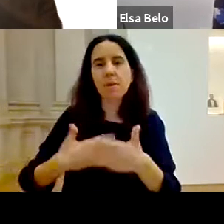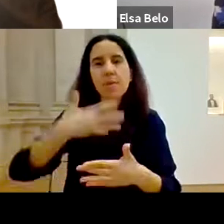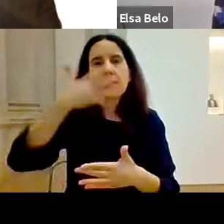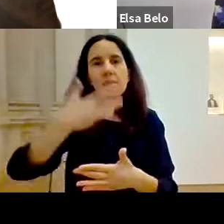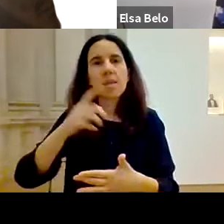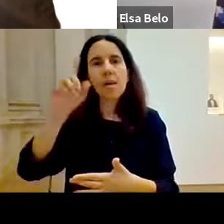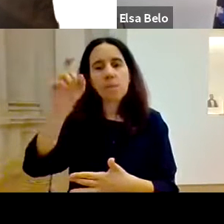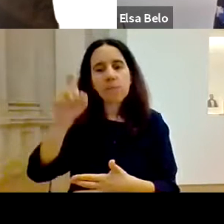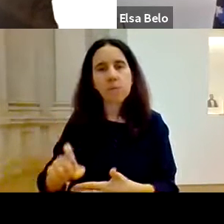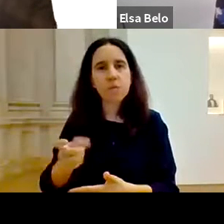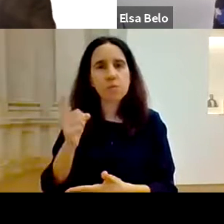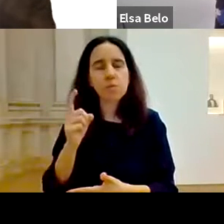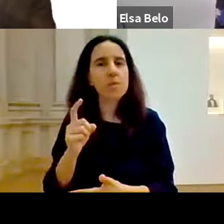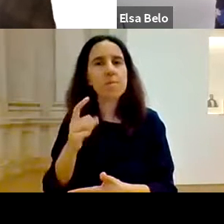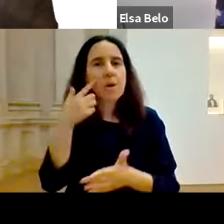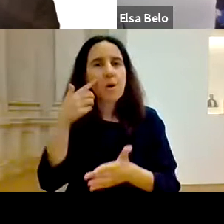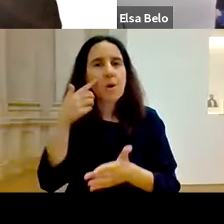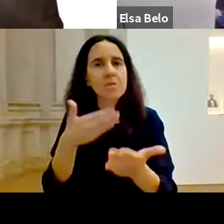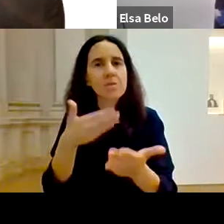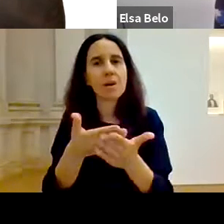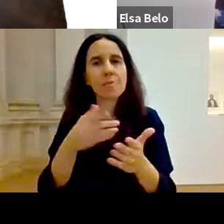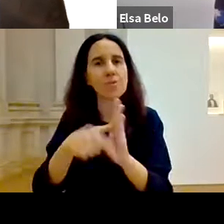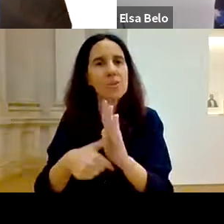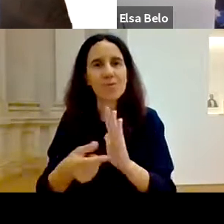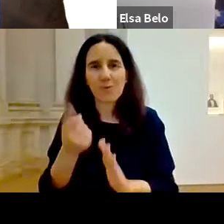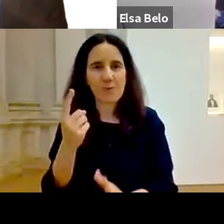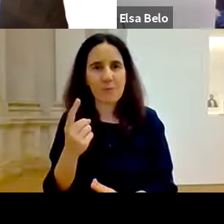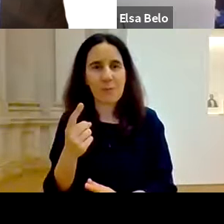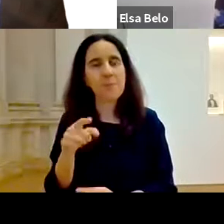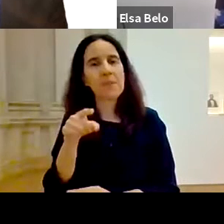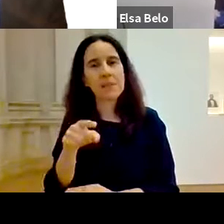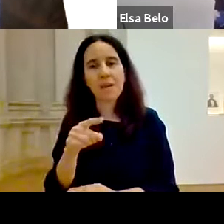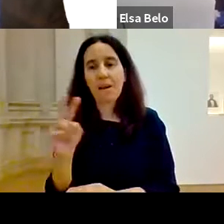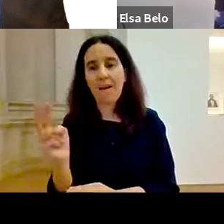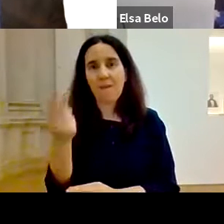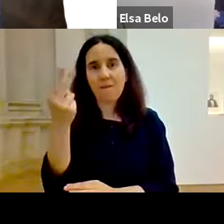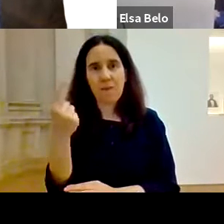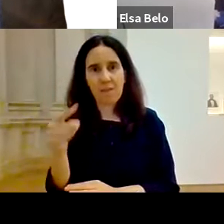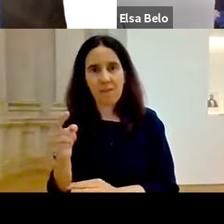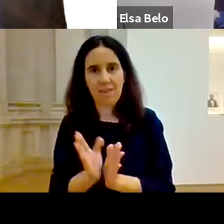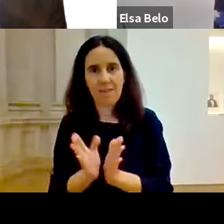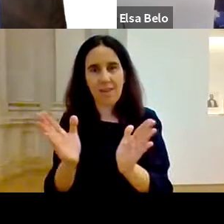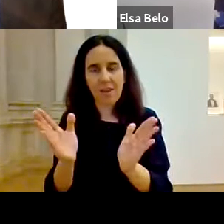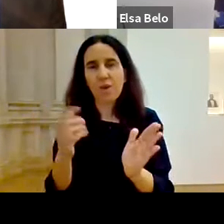e não é orientado a um projeto. Portanto, há aqui estas 2 dimensões que eu queria